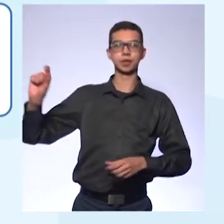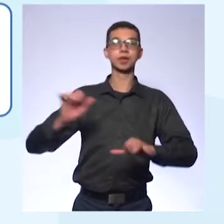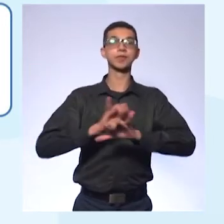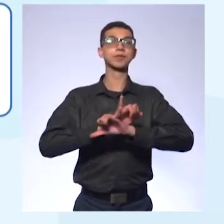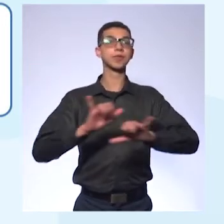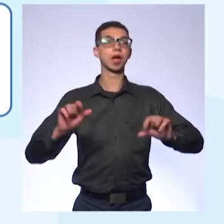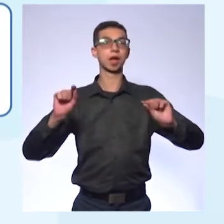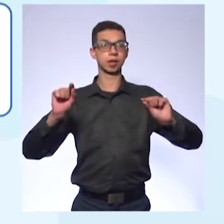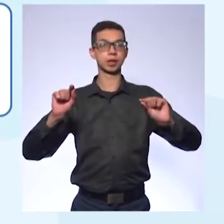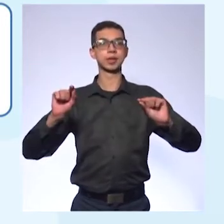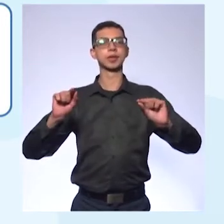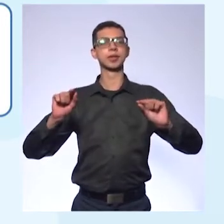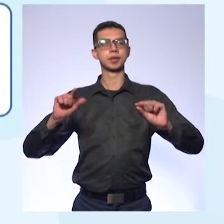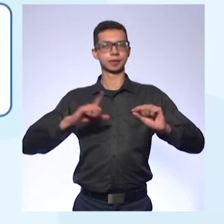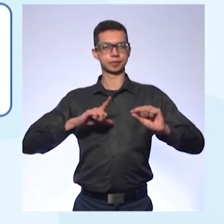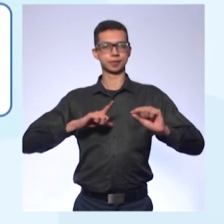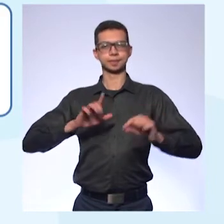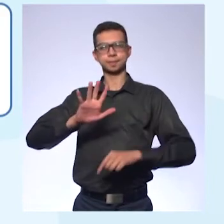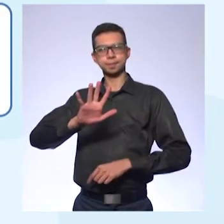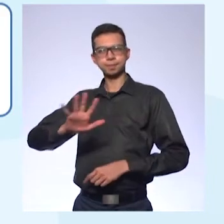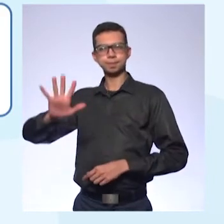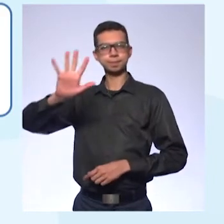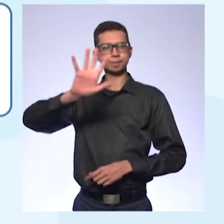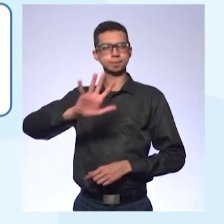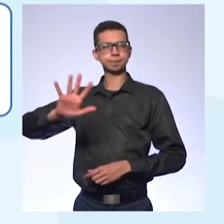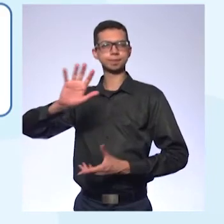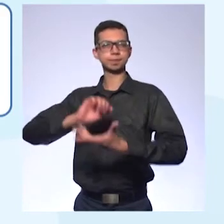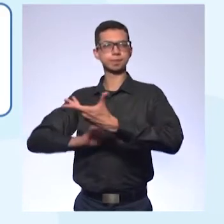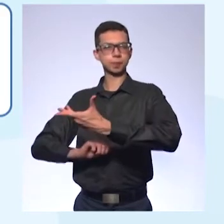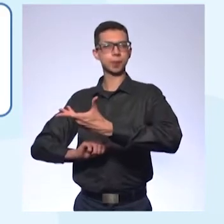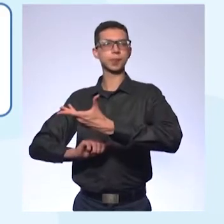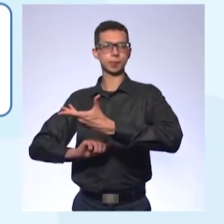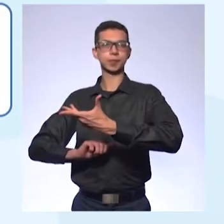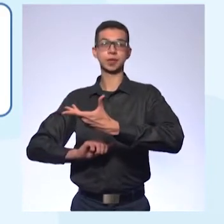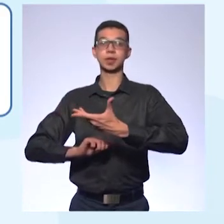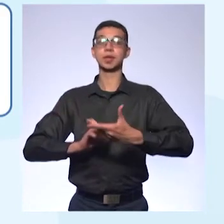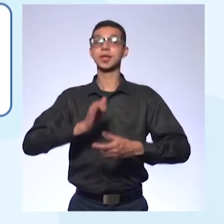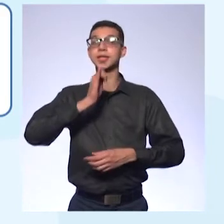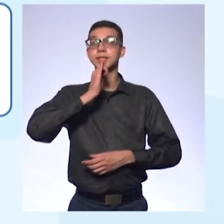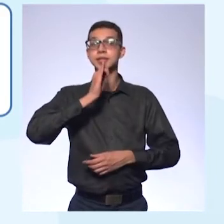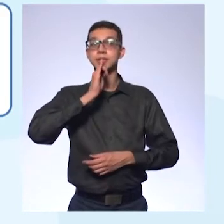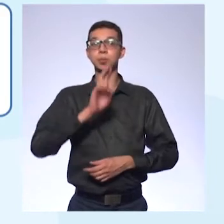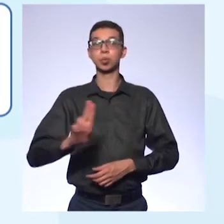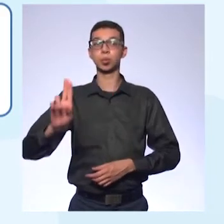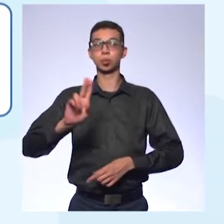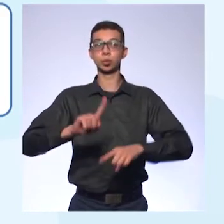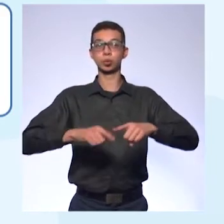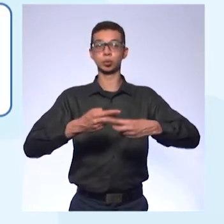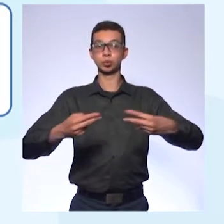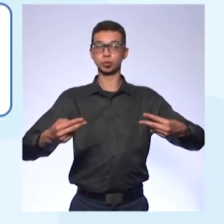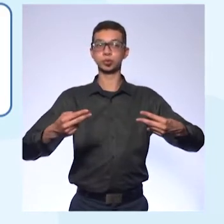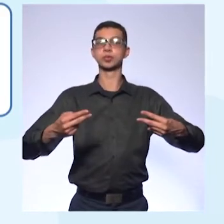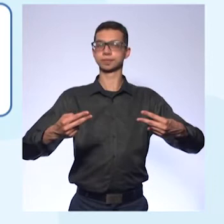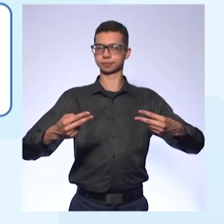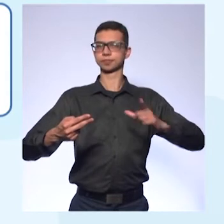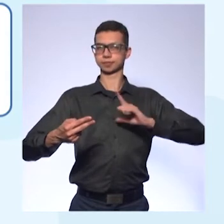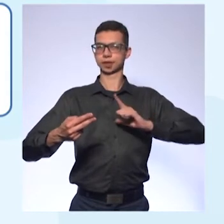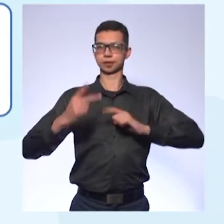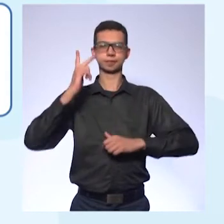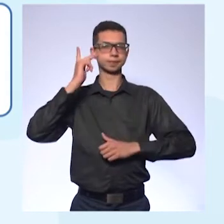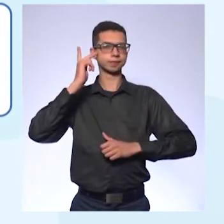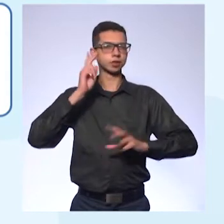recursos naturais no processo industrial. Então, dentro do processo industrial, nós temos o uso desses recursos. No